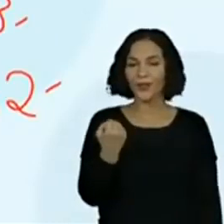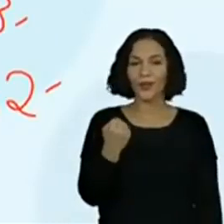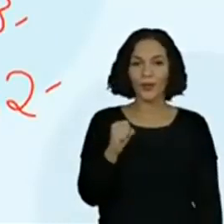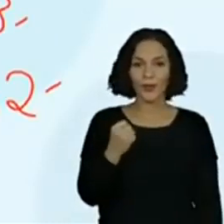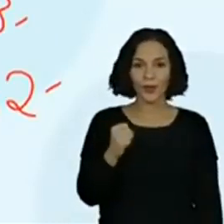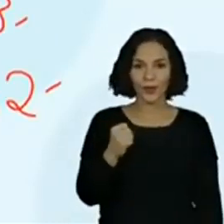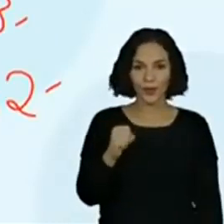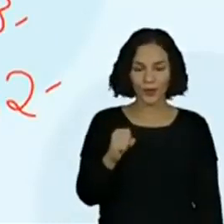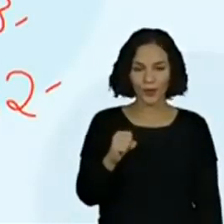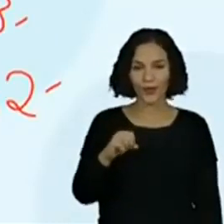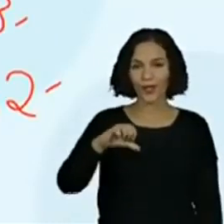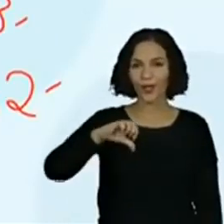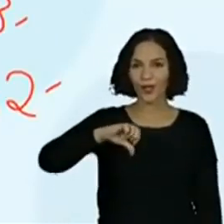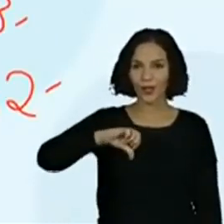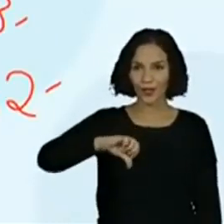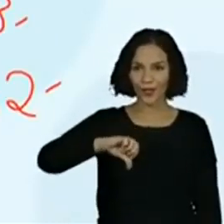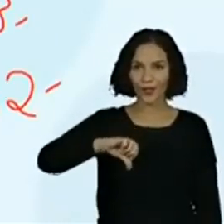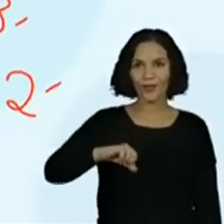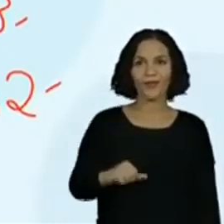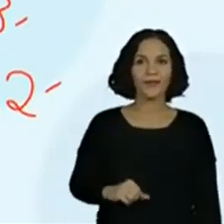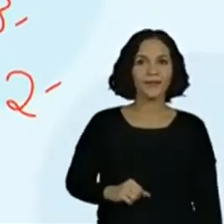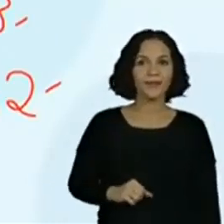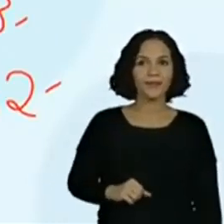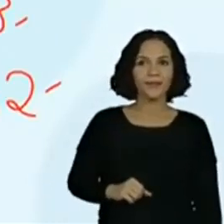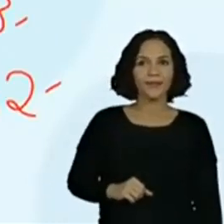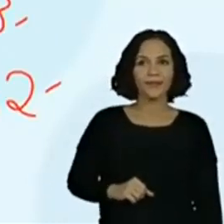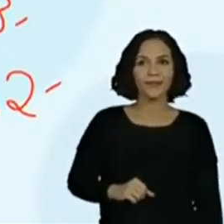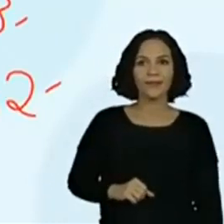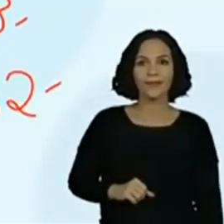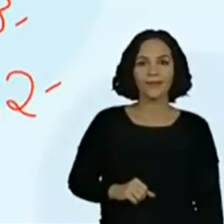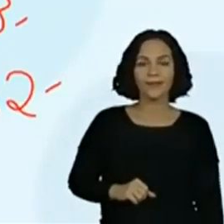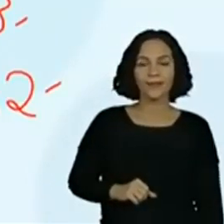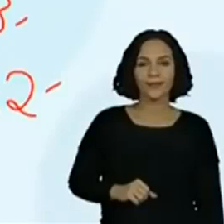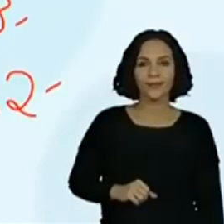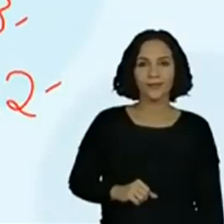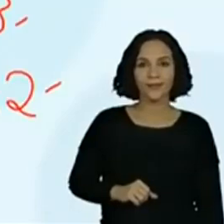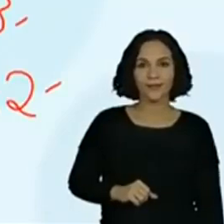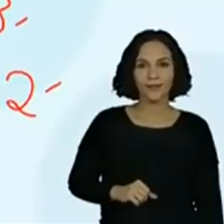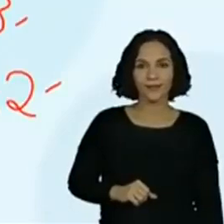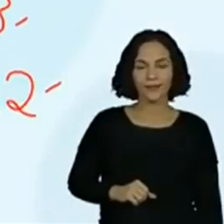7, 8, 9.